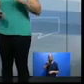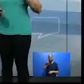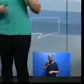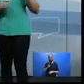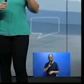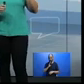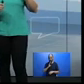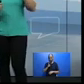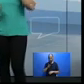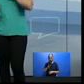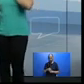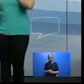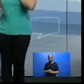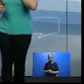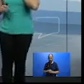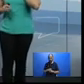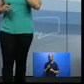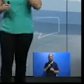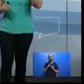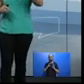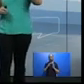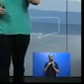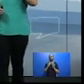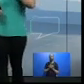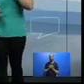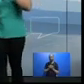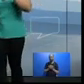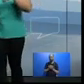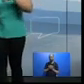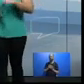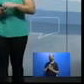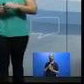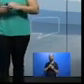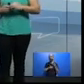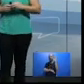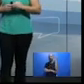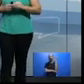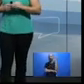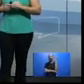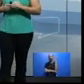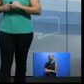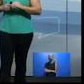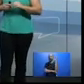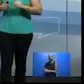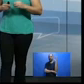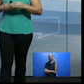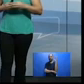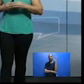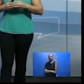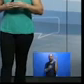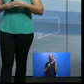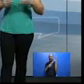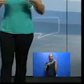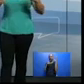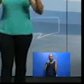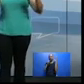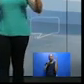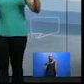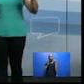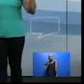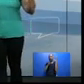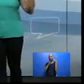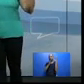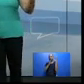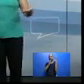pau-brasil? Eu acho que tem algumas escolas aqui em Barretos que têm até plantado, né? É uma árvore que